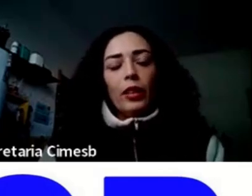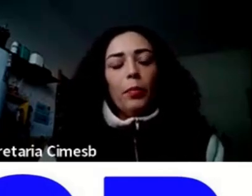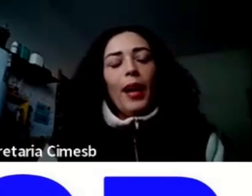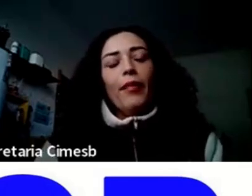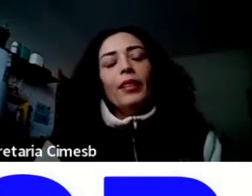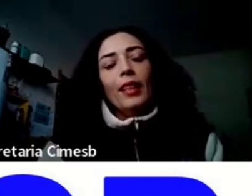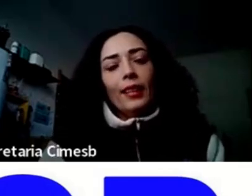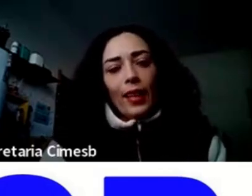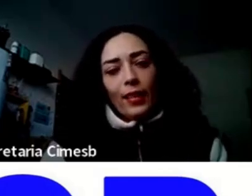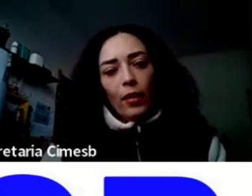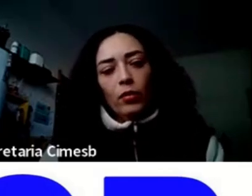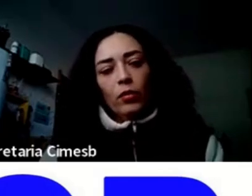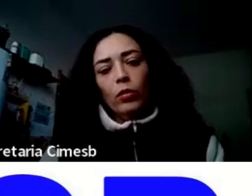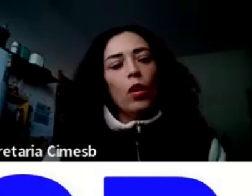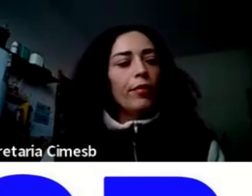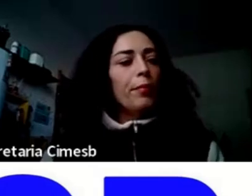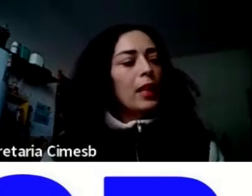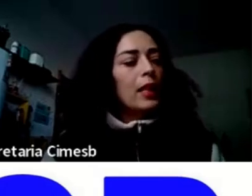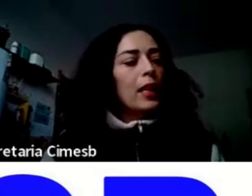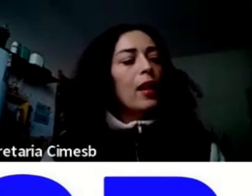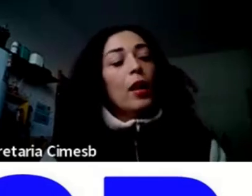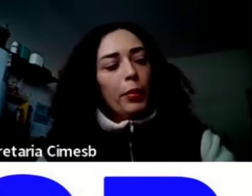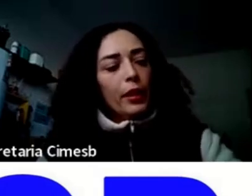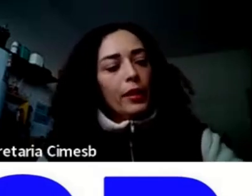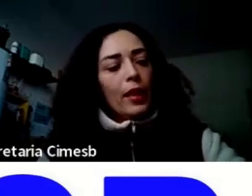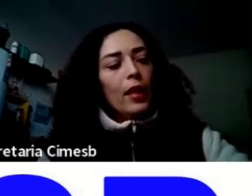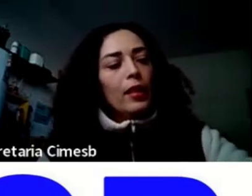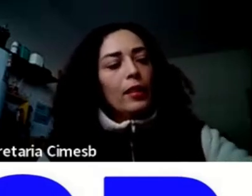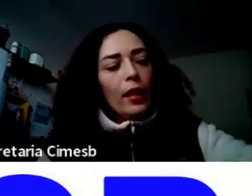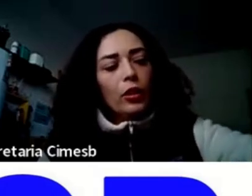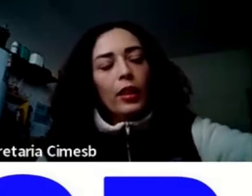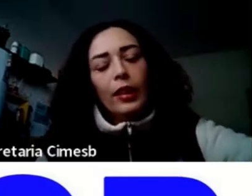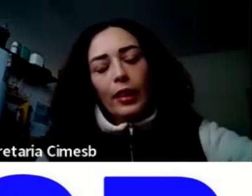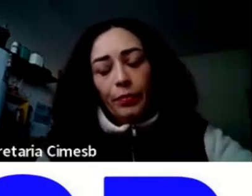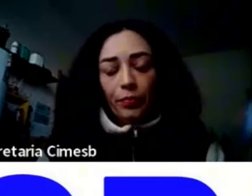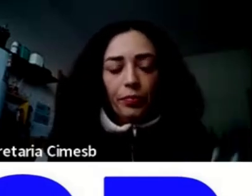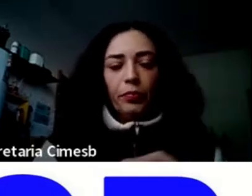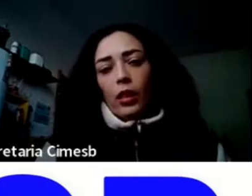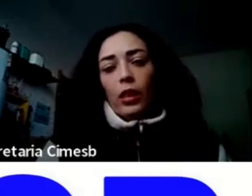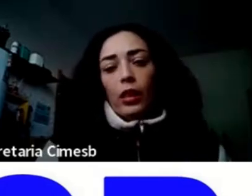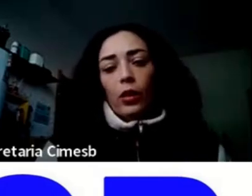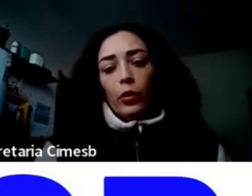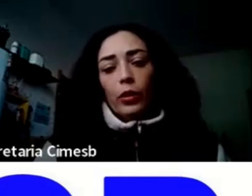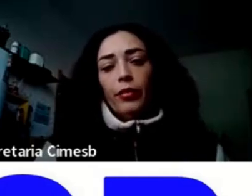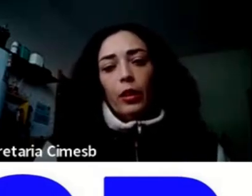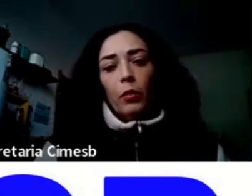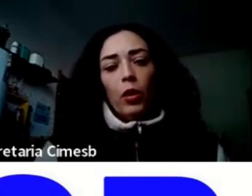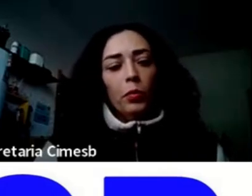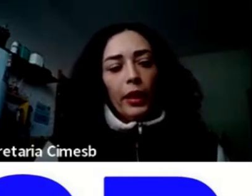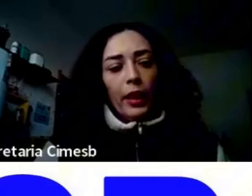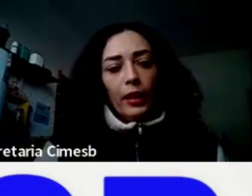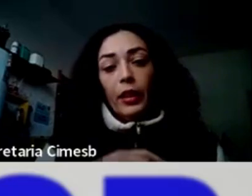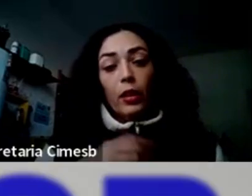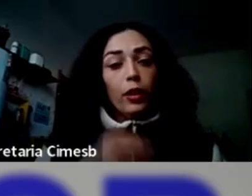forma que ela conseguiu para fazer a interação com a família, para poder ser entendida ali e conseguir fazer